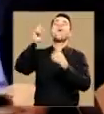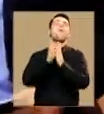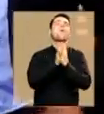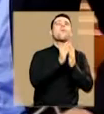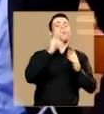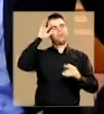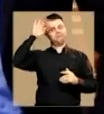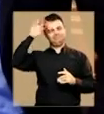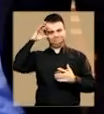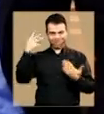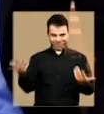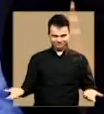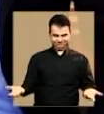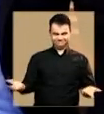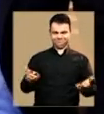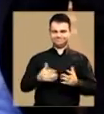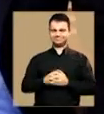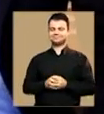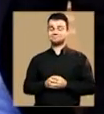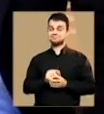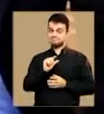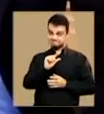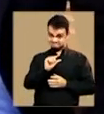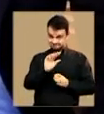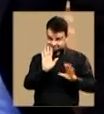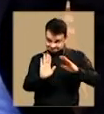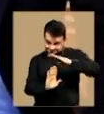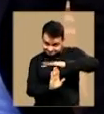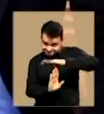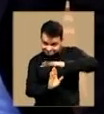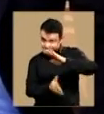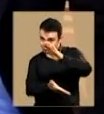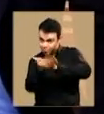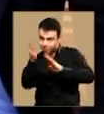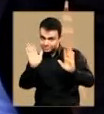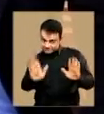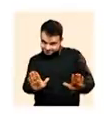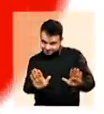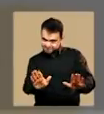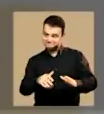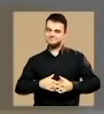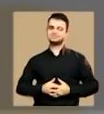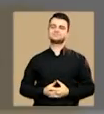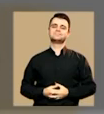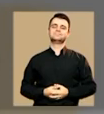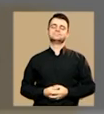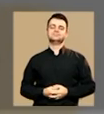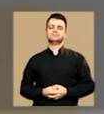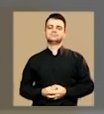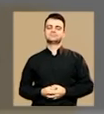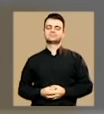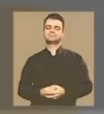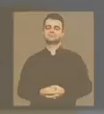aí. Vamos decidir. A gente faz um intervalinho, a gente volta já já, não saia daí.